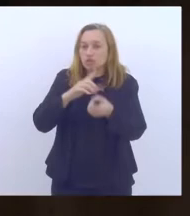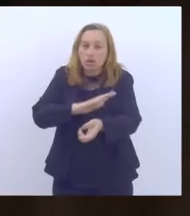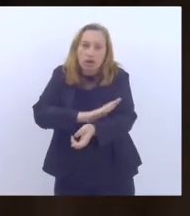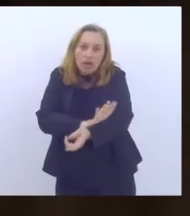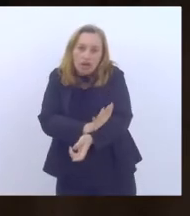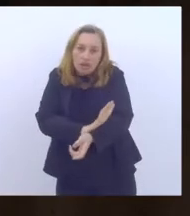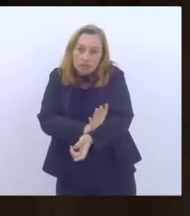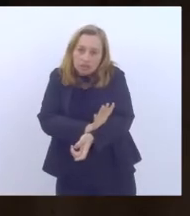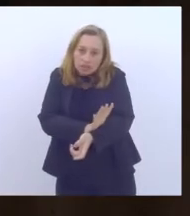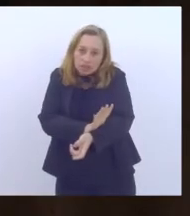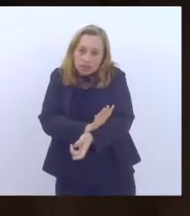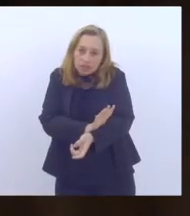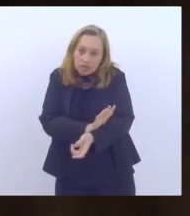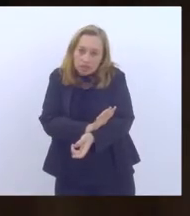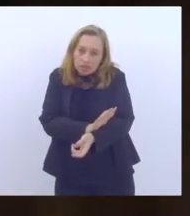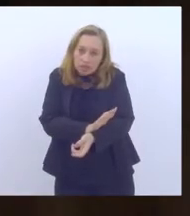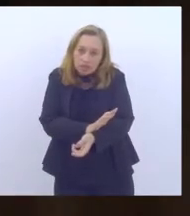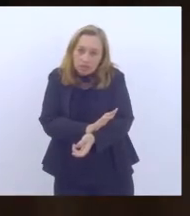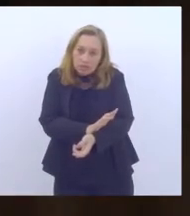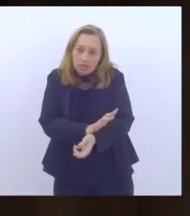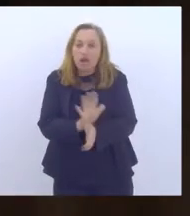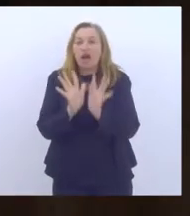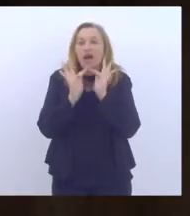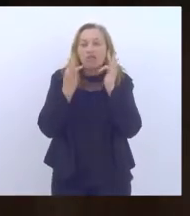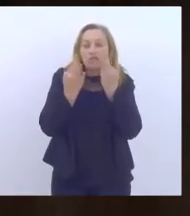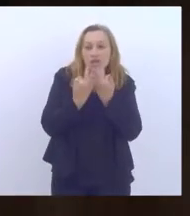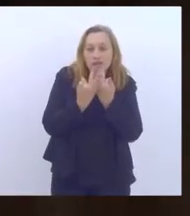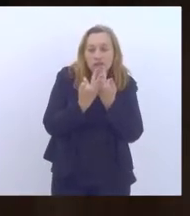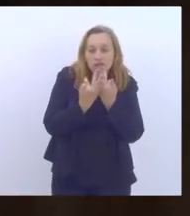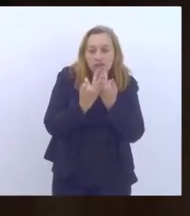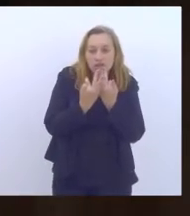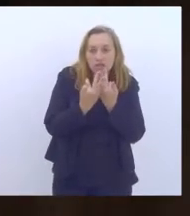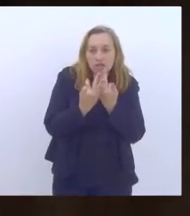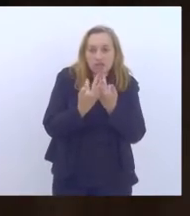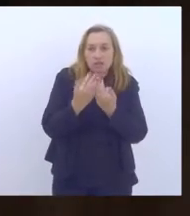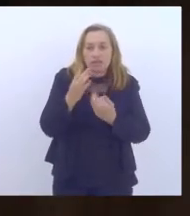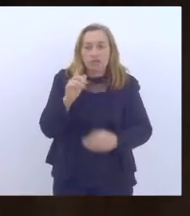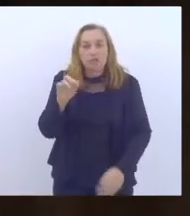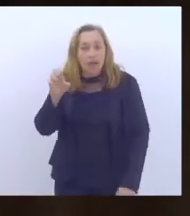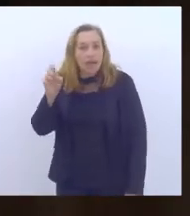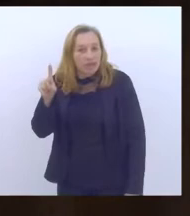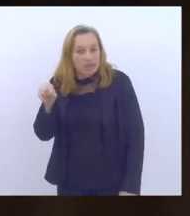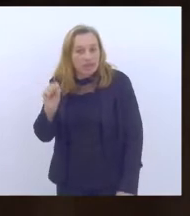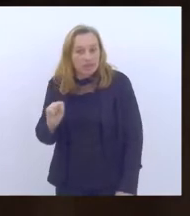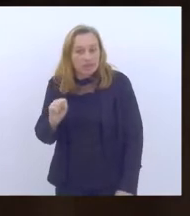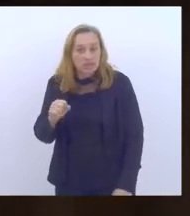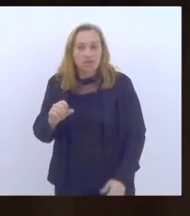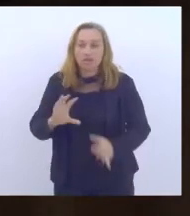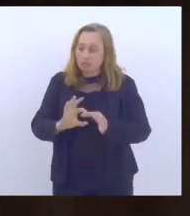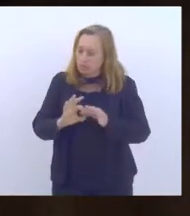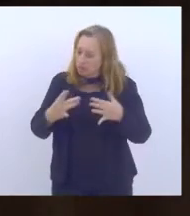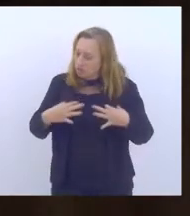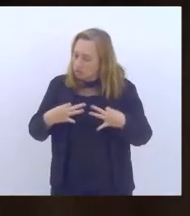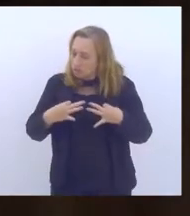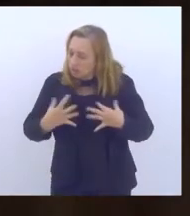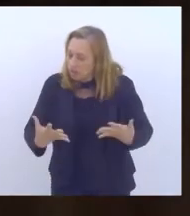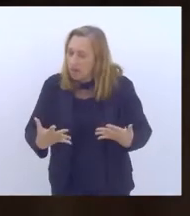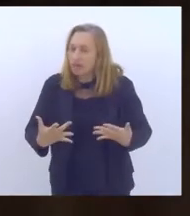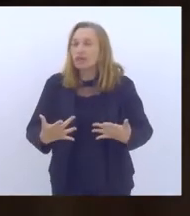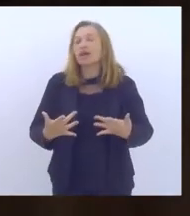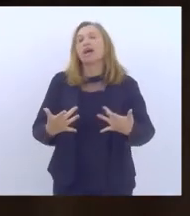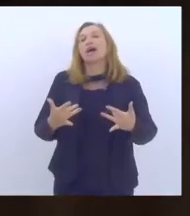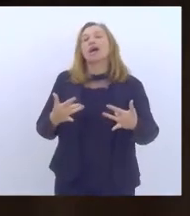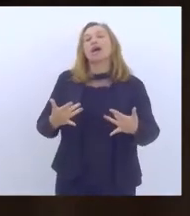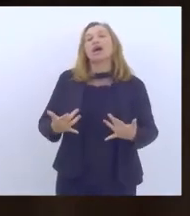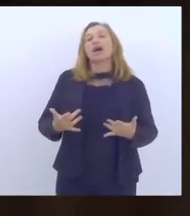o racismo que passou a família de Tite de blas e aqui eu já deixo a minha solidariedade a